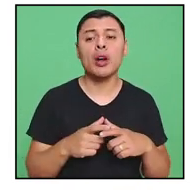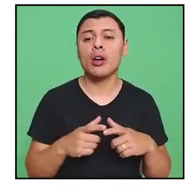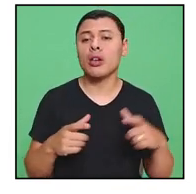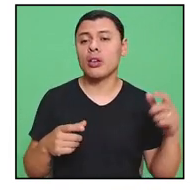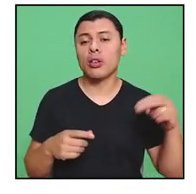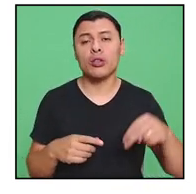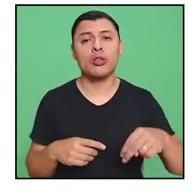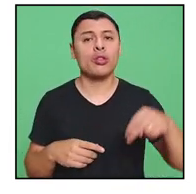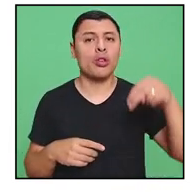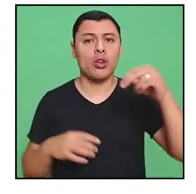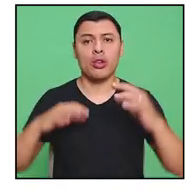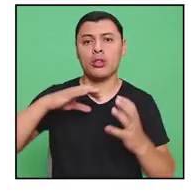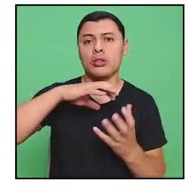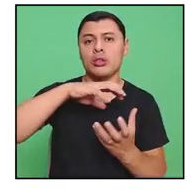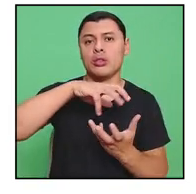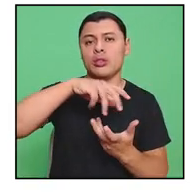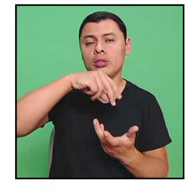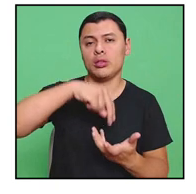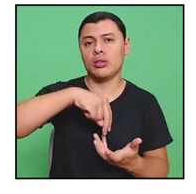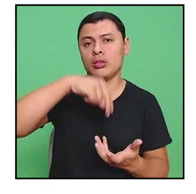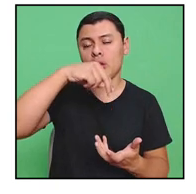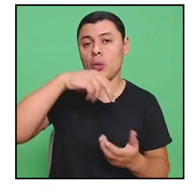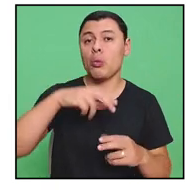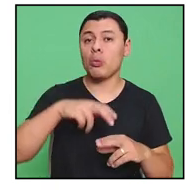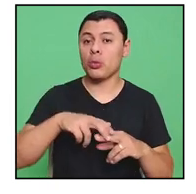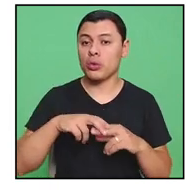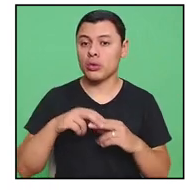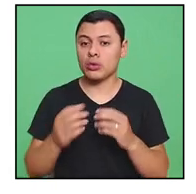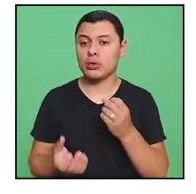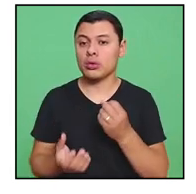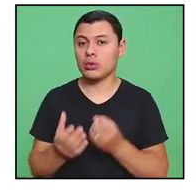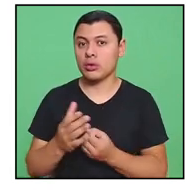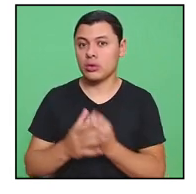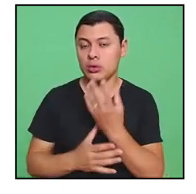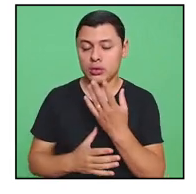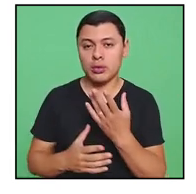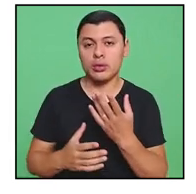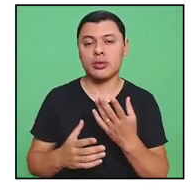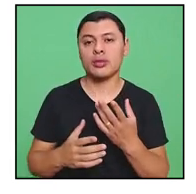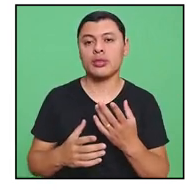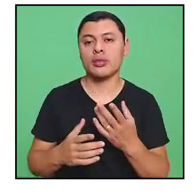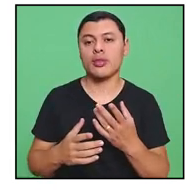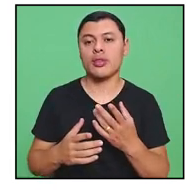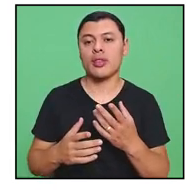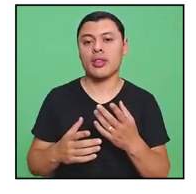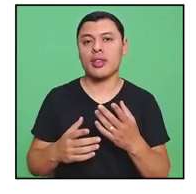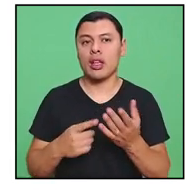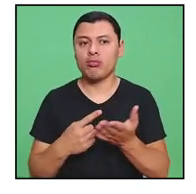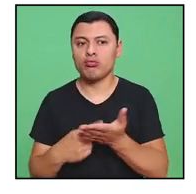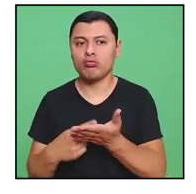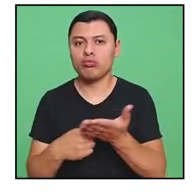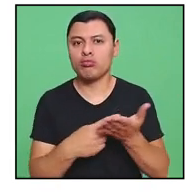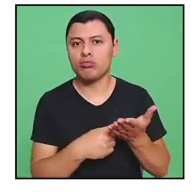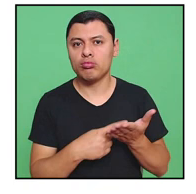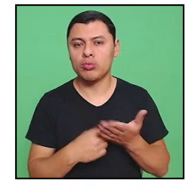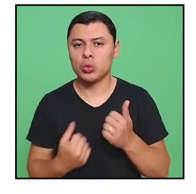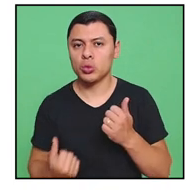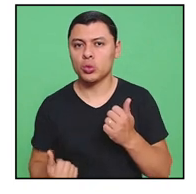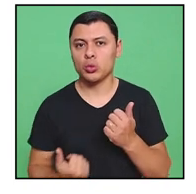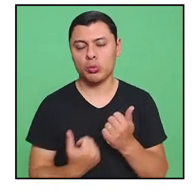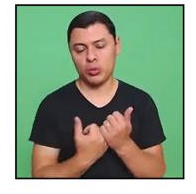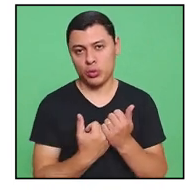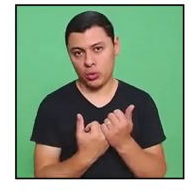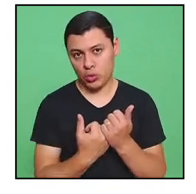Então, acho que é nisso que por uma plataforma como o Wicker Econômico se destaca, por exemplo, que cria uma rede de suporte onde